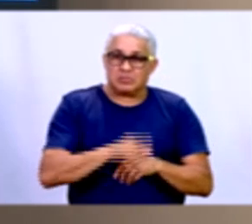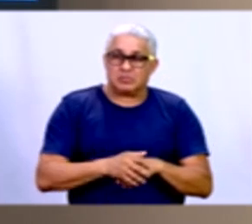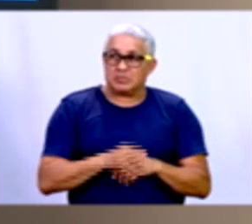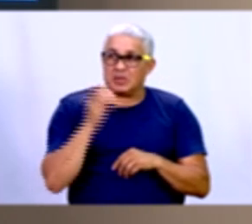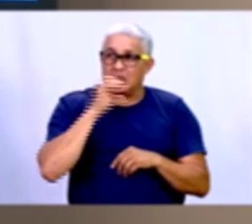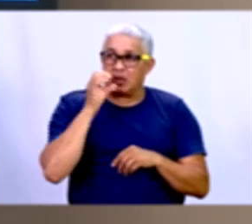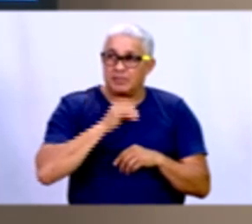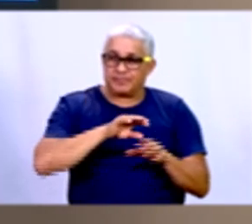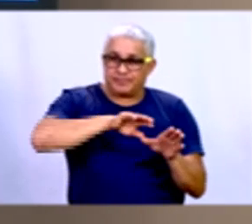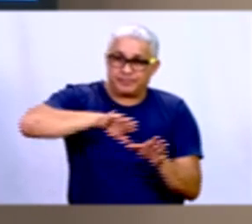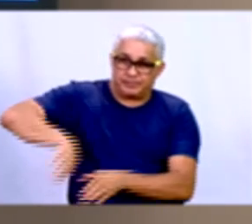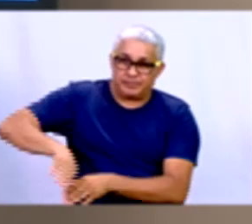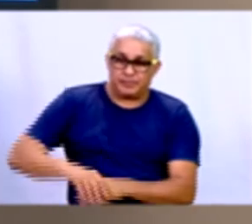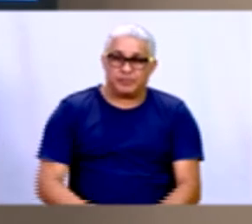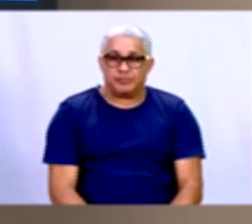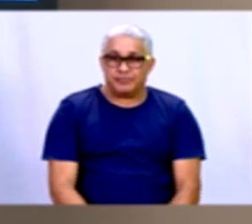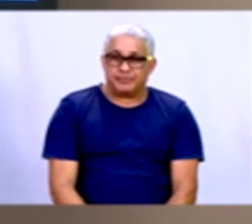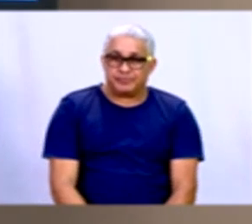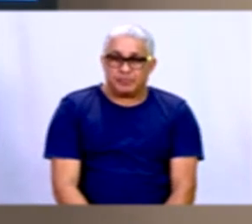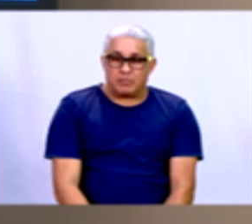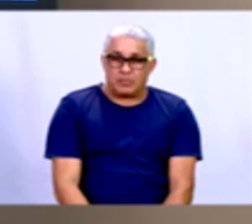aqui na